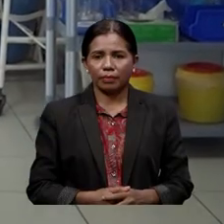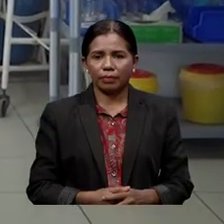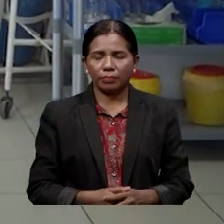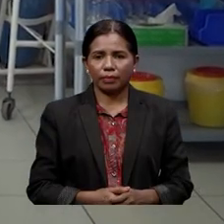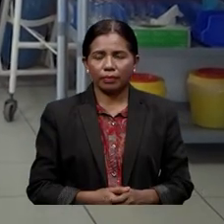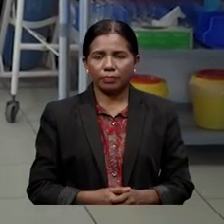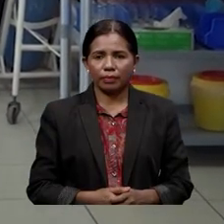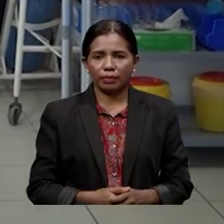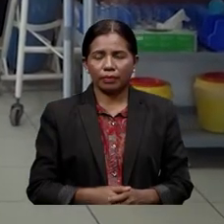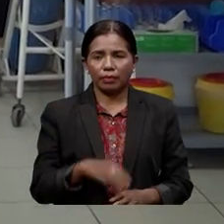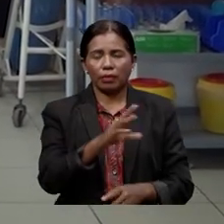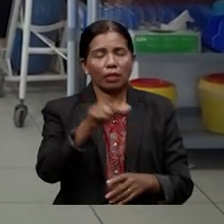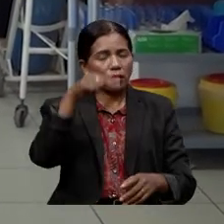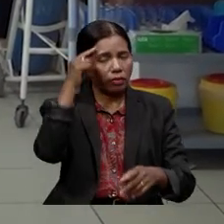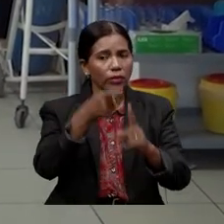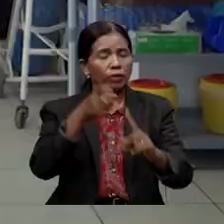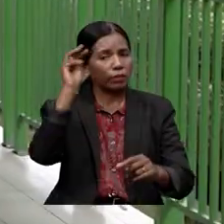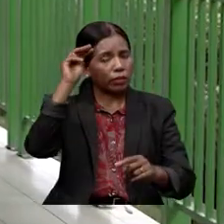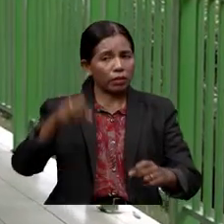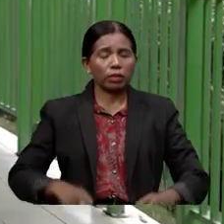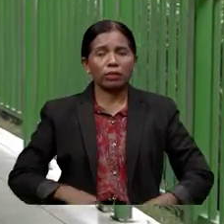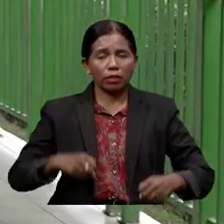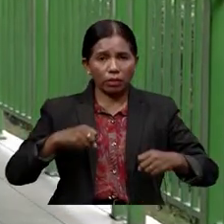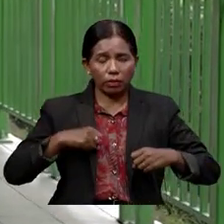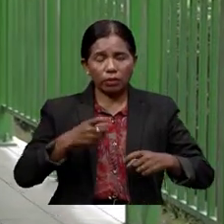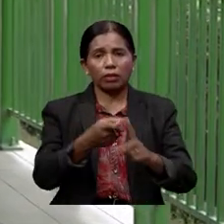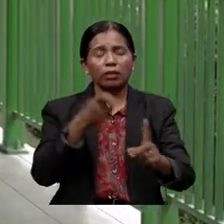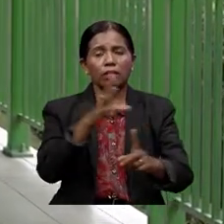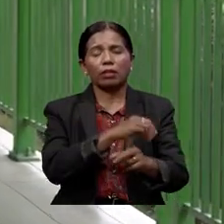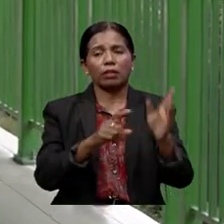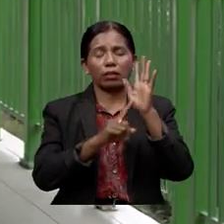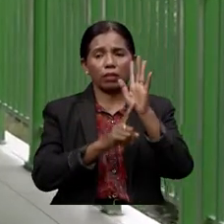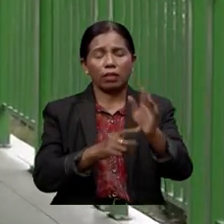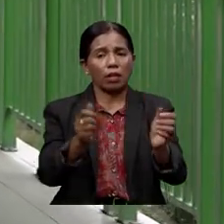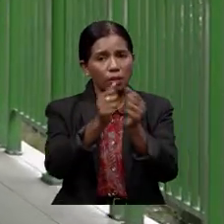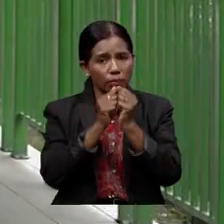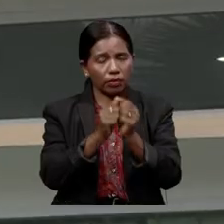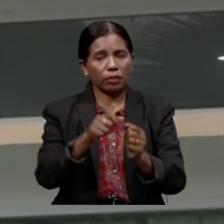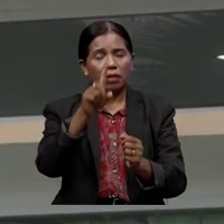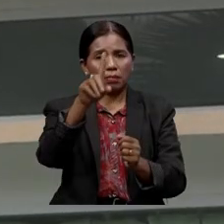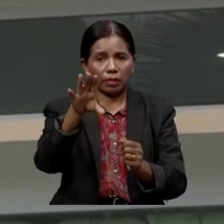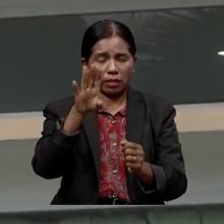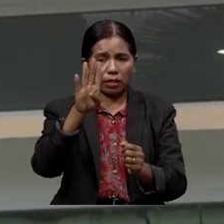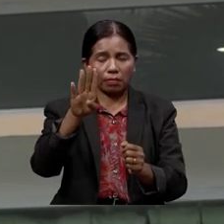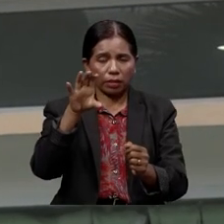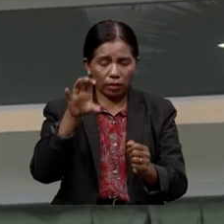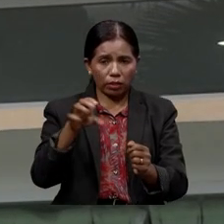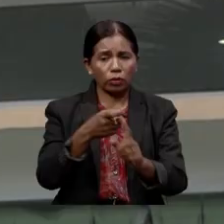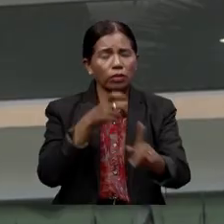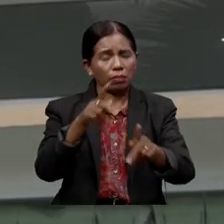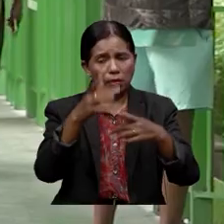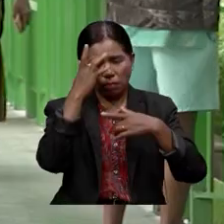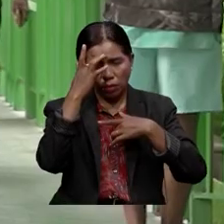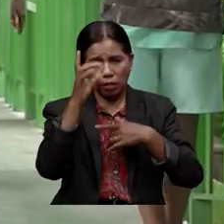Total paciente de Beco Varo, o Ministério da Saúde, transfere para Relior, onde há o tratamento a Motocato Satresin. O paciente Sirané, o